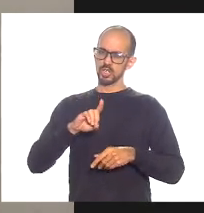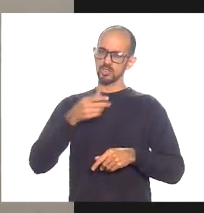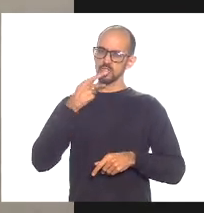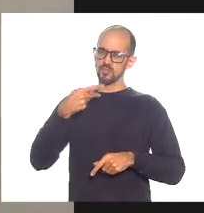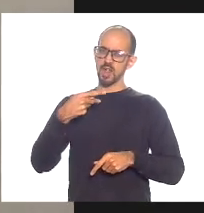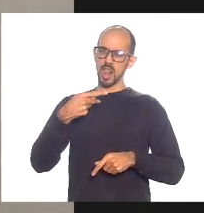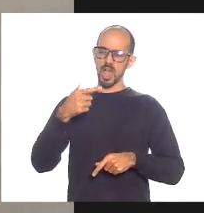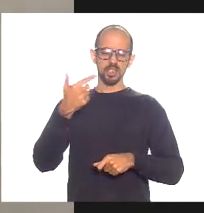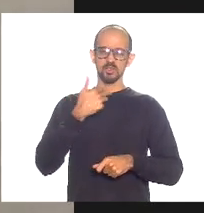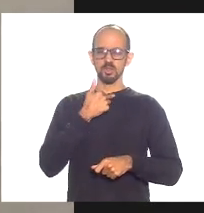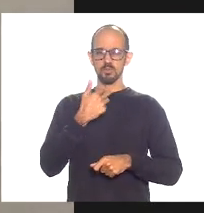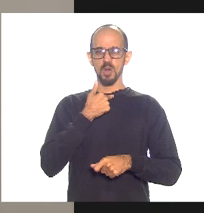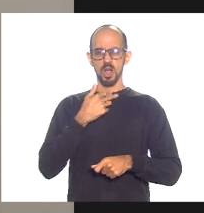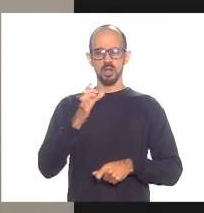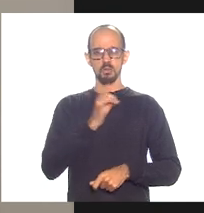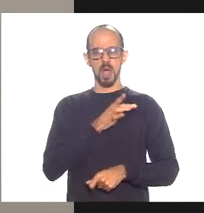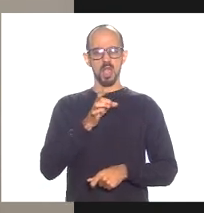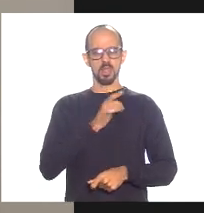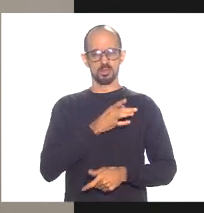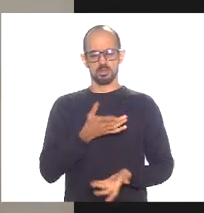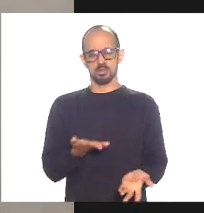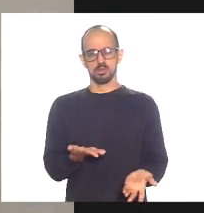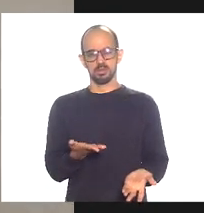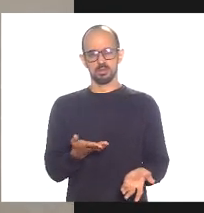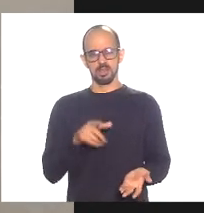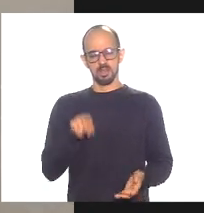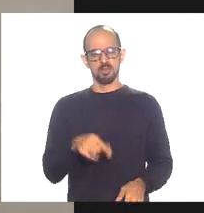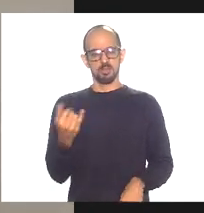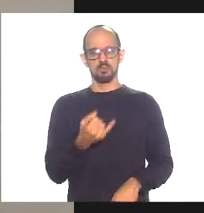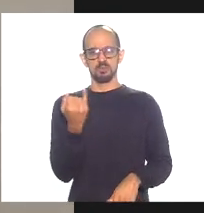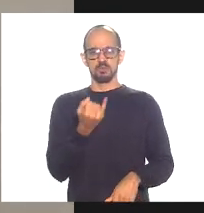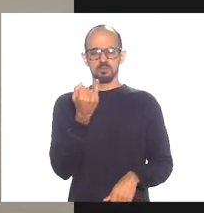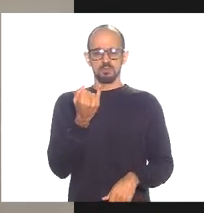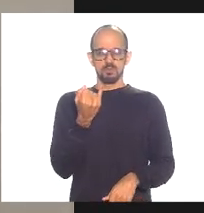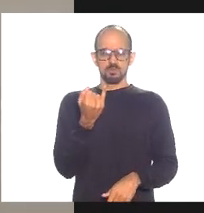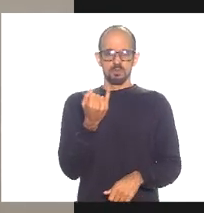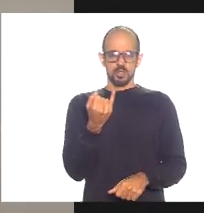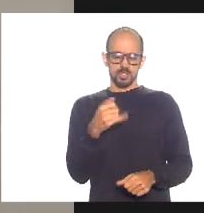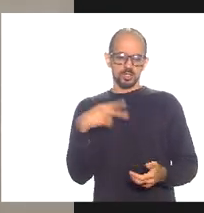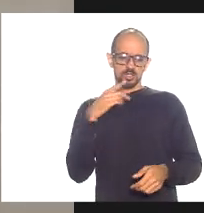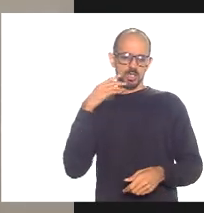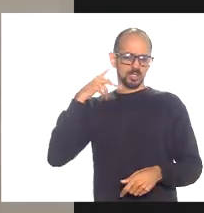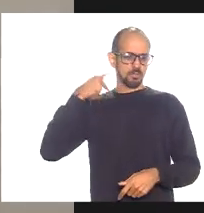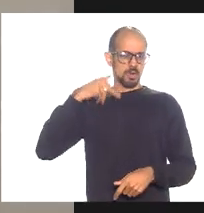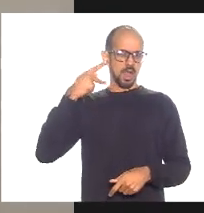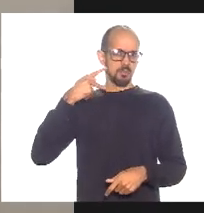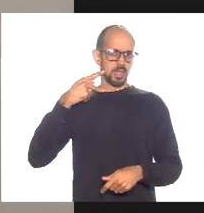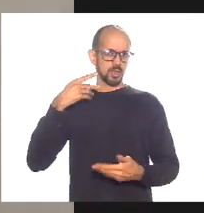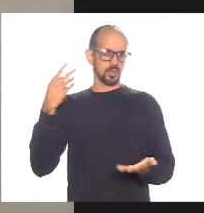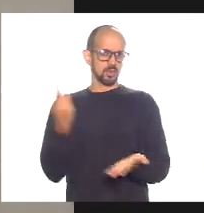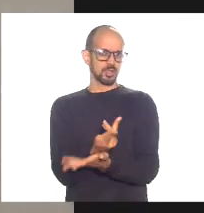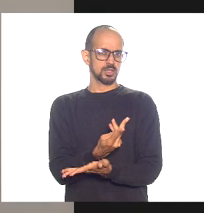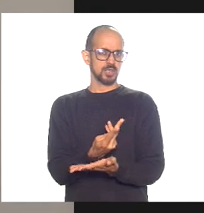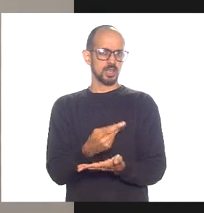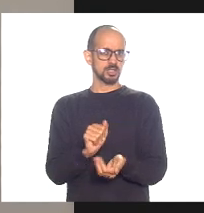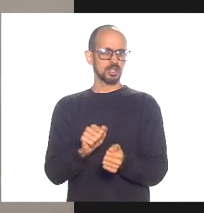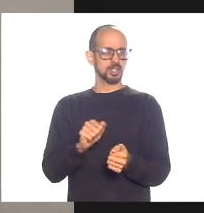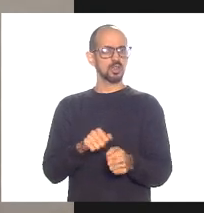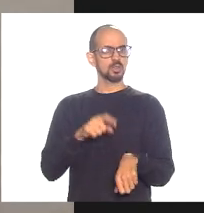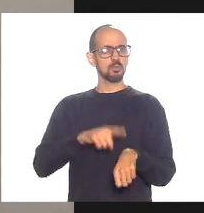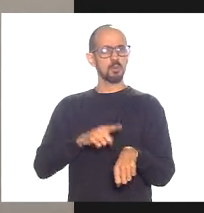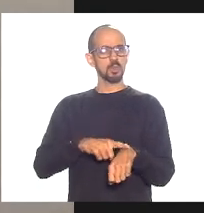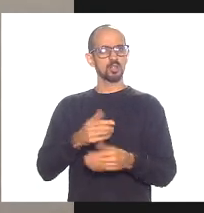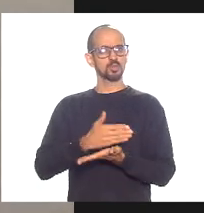de represália. Então, era importante que esse diálogo tivesse acontecido, não no expediente final, mas ainda por ocasião da sessão. Quero